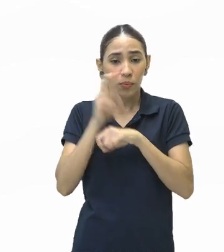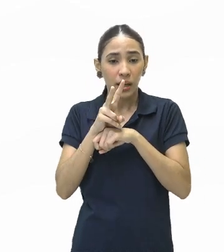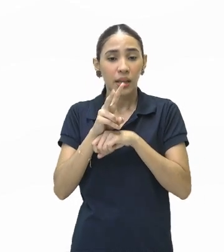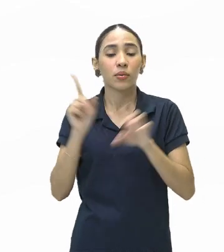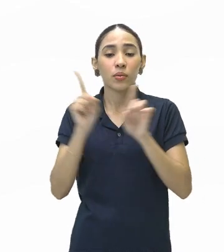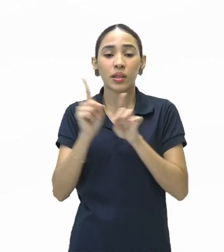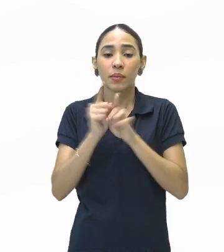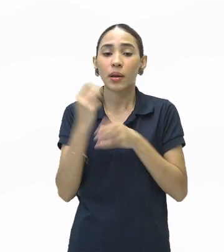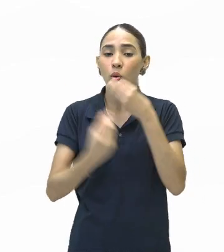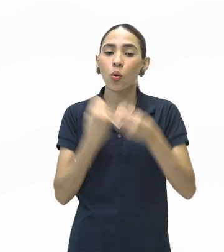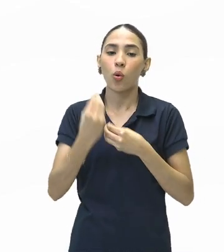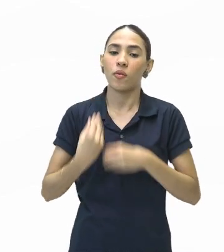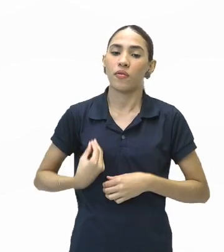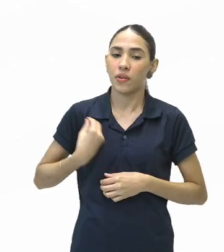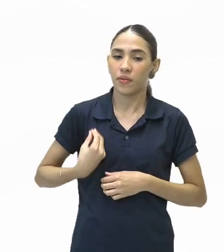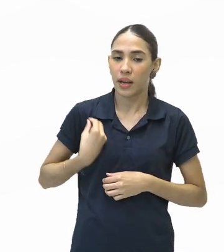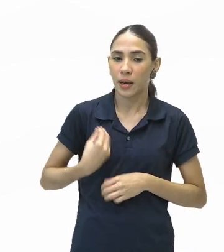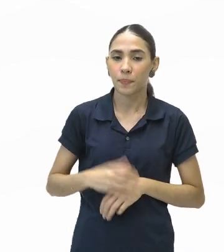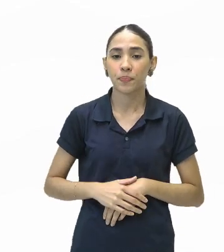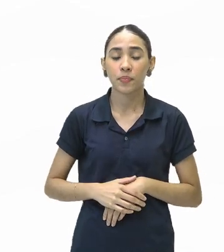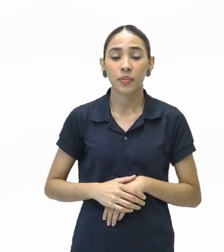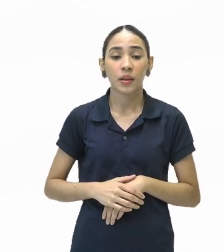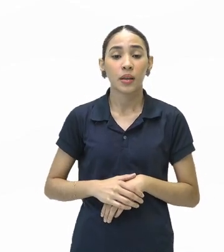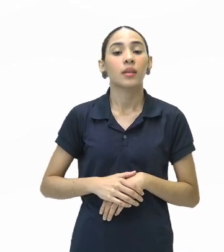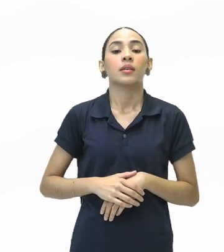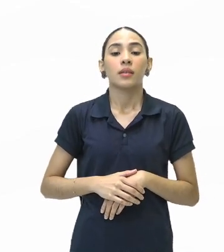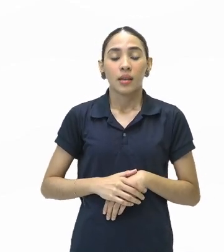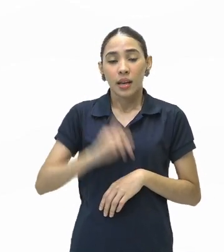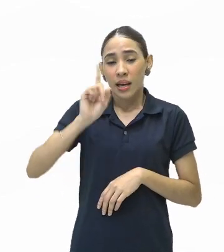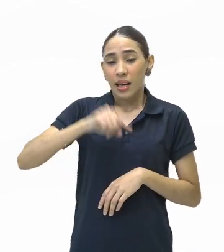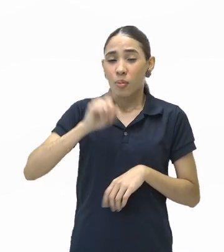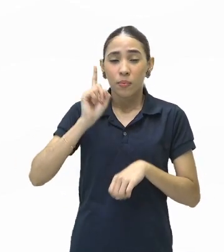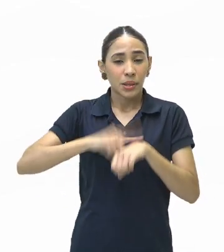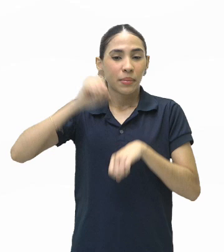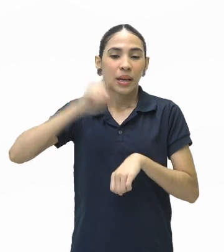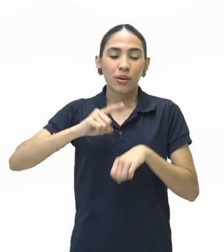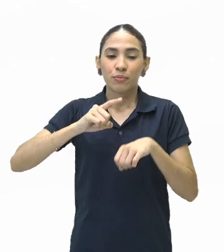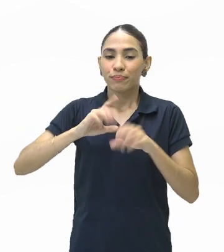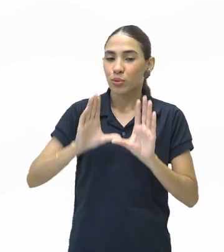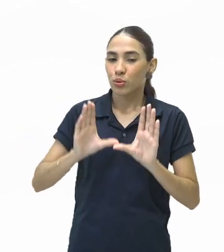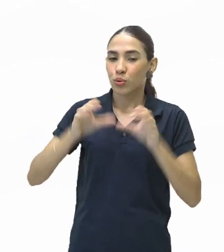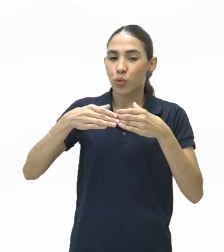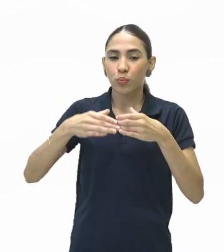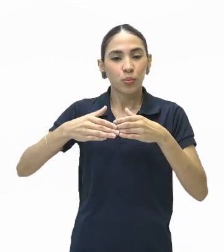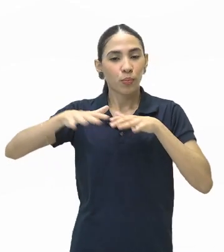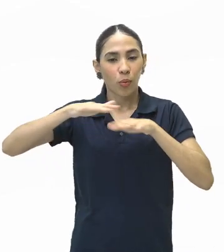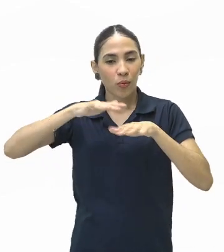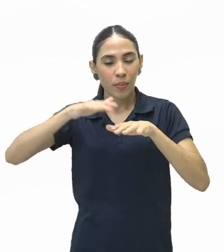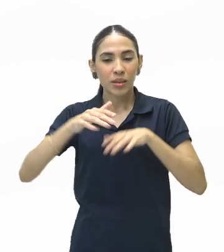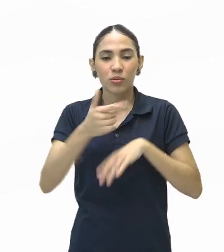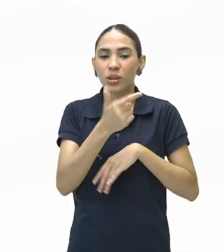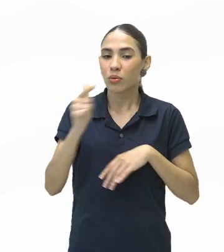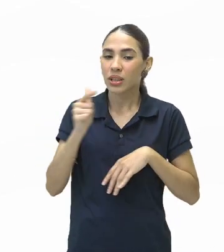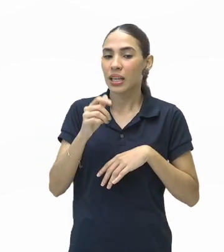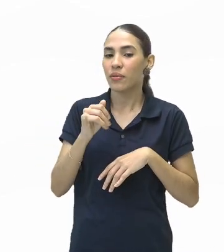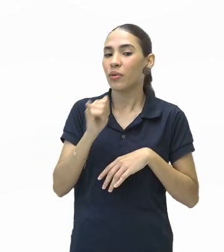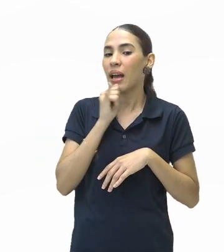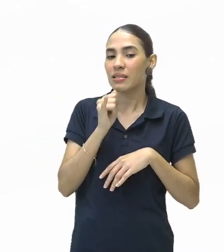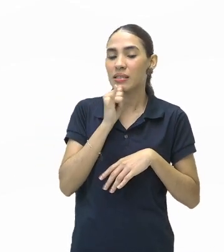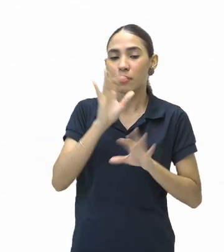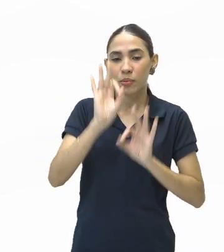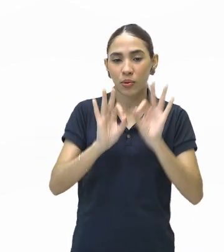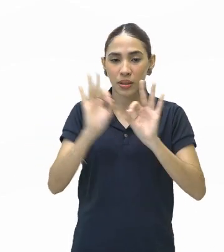de subsistência. Esse movimento, ele foi um dos primeiros movimentos e ele não teve assim um caráter muito